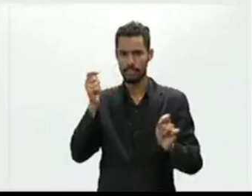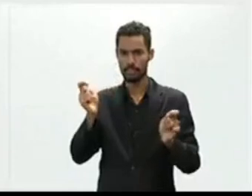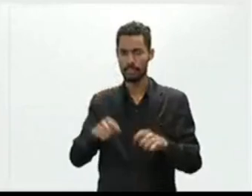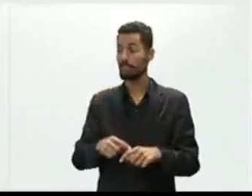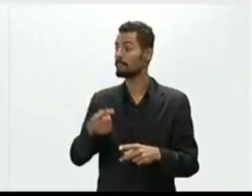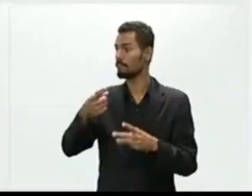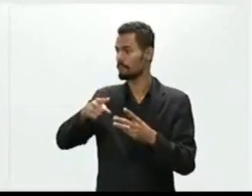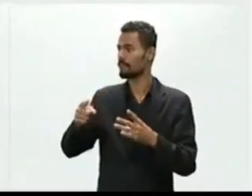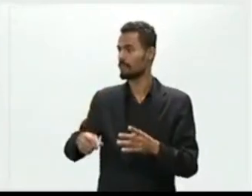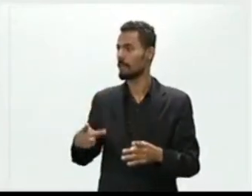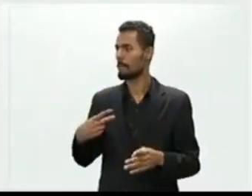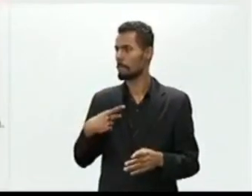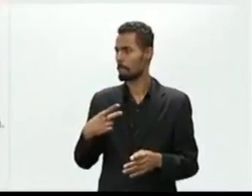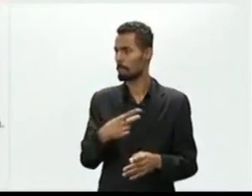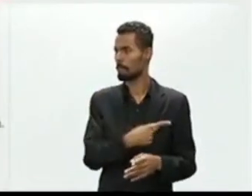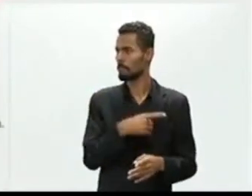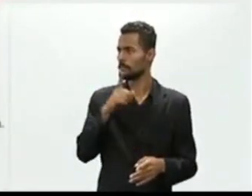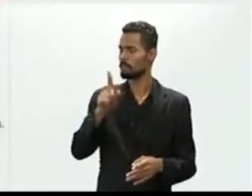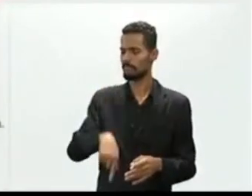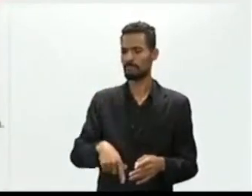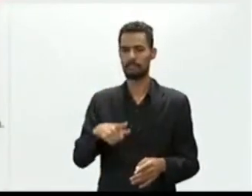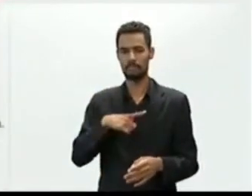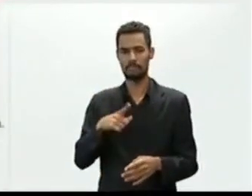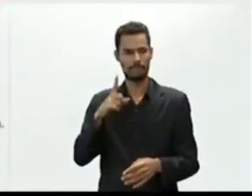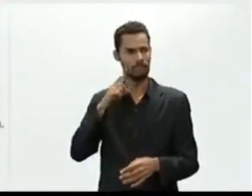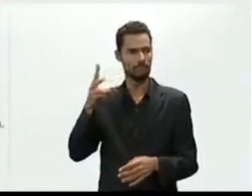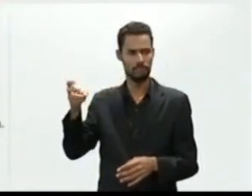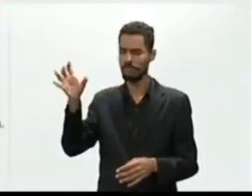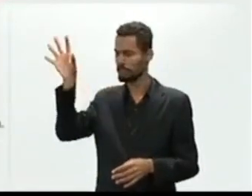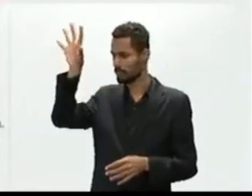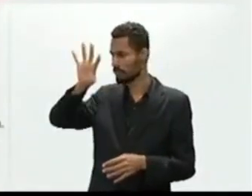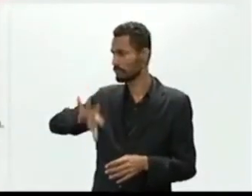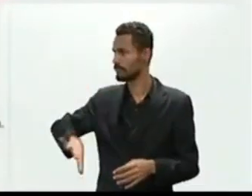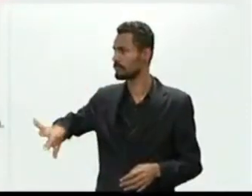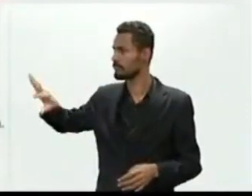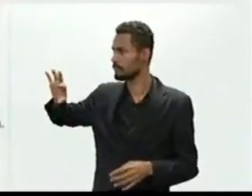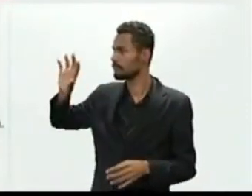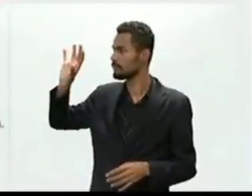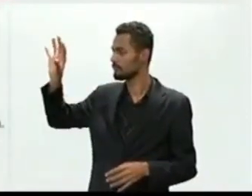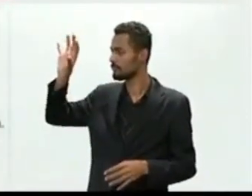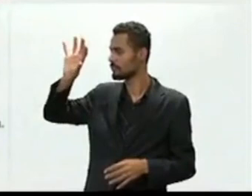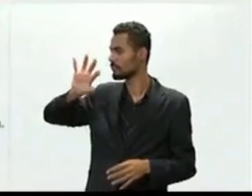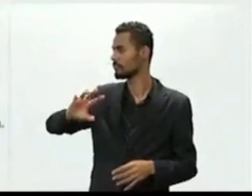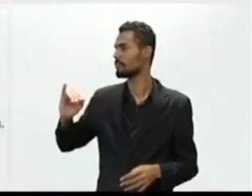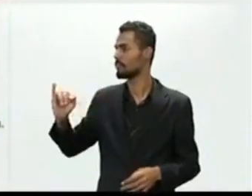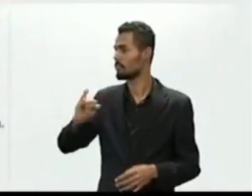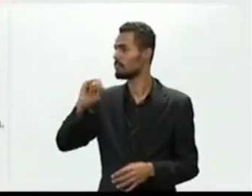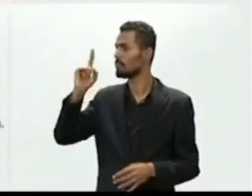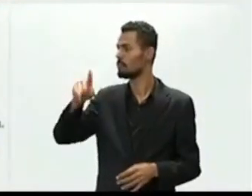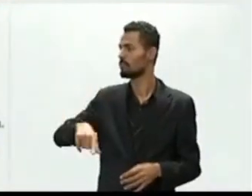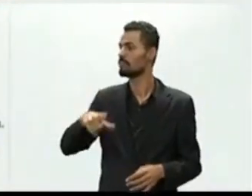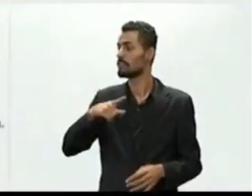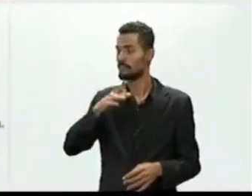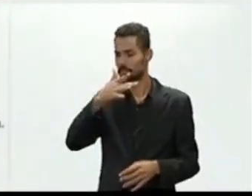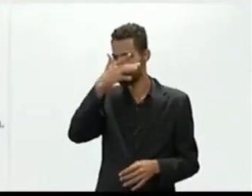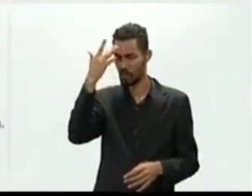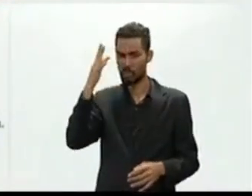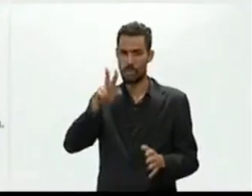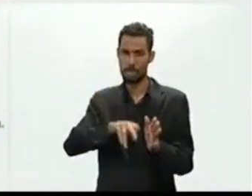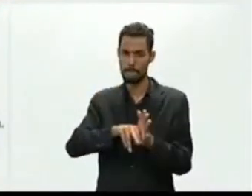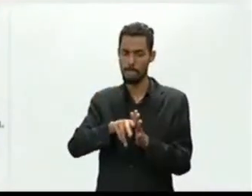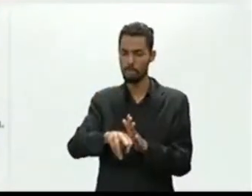E outras proteínas, como por exemplo ligases. Então vamos dar uma olhada agora então nisso, que isso sim é importante. Quem trabalha com